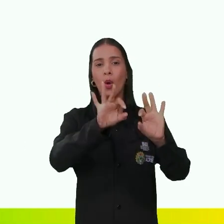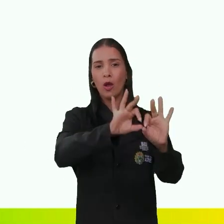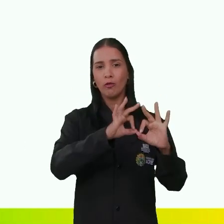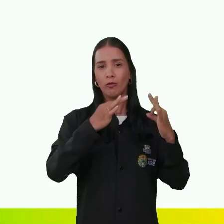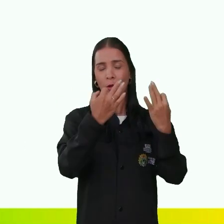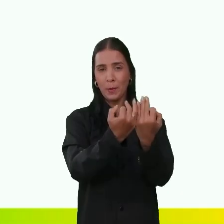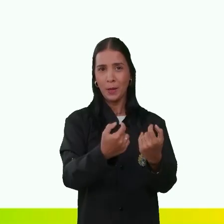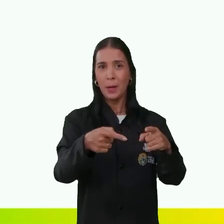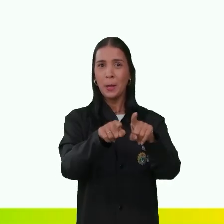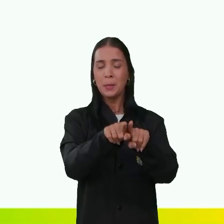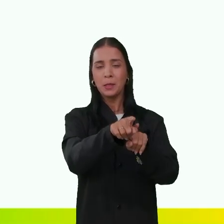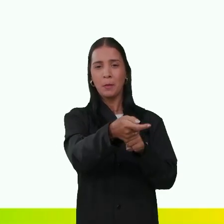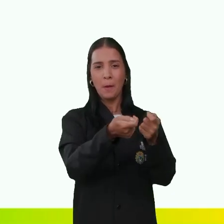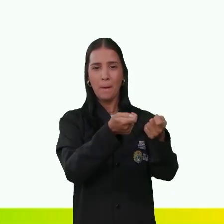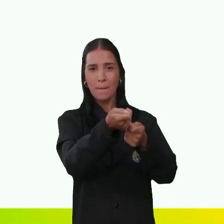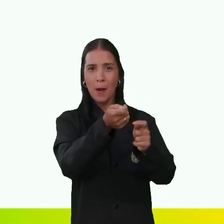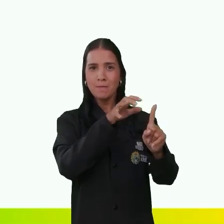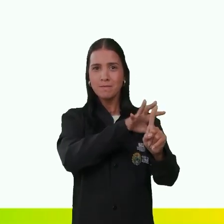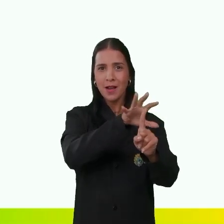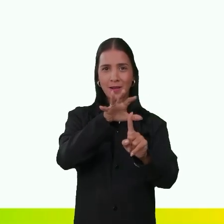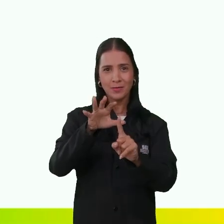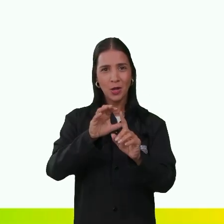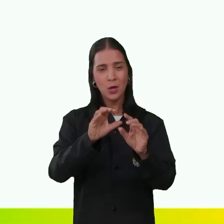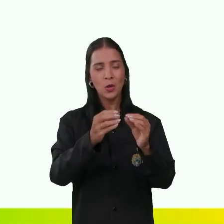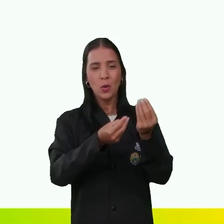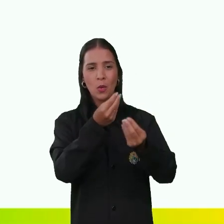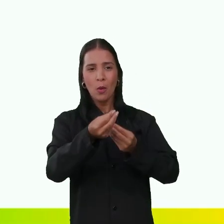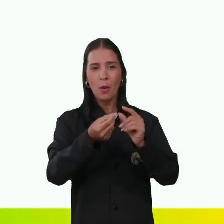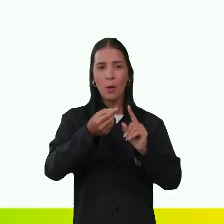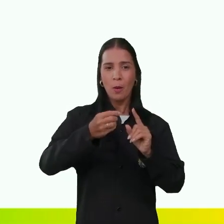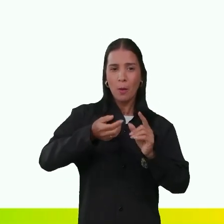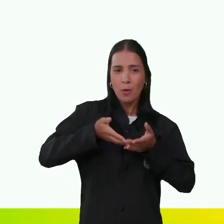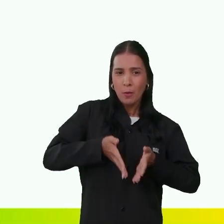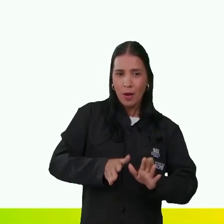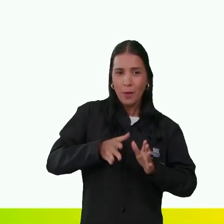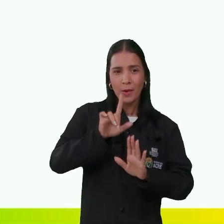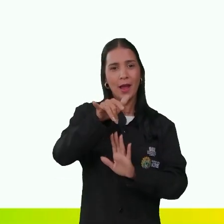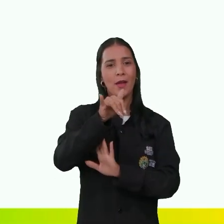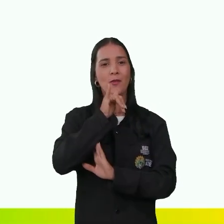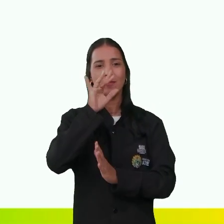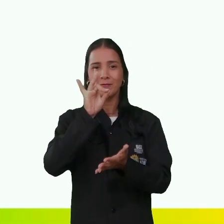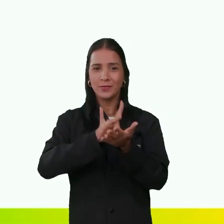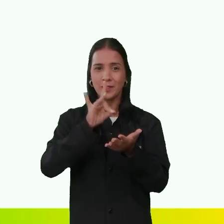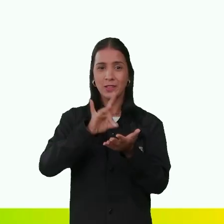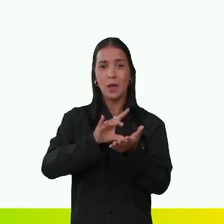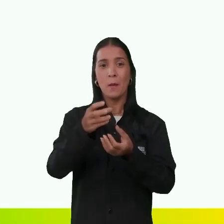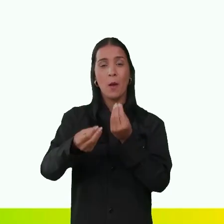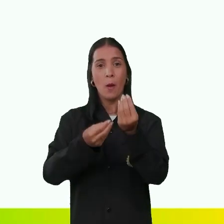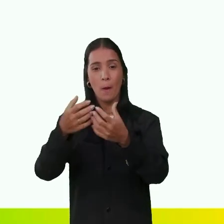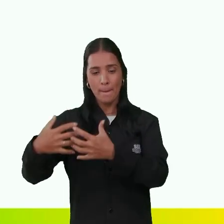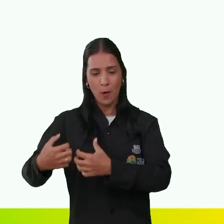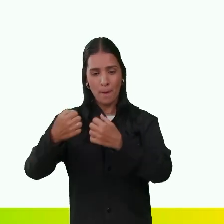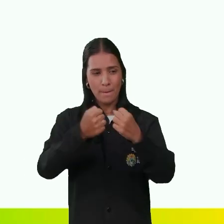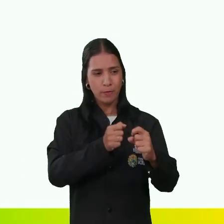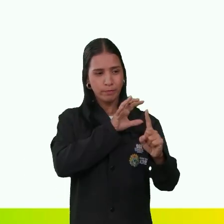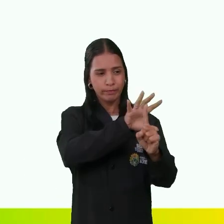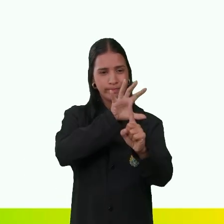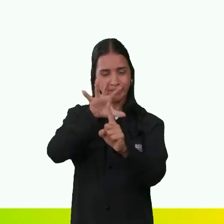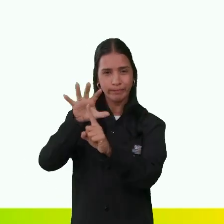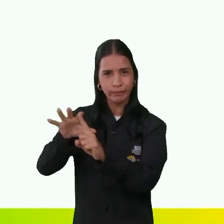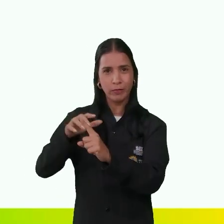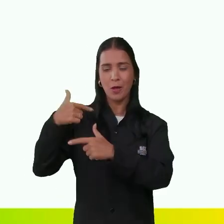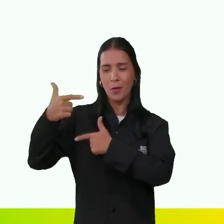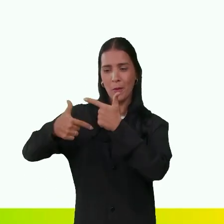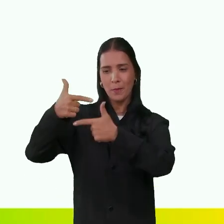o poder se exerce sobre a reprodução humana. Então, isso pode ter aspectos positivos e